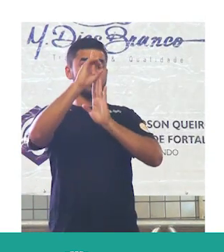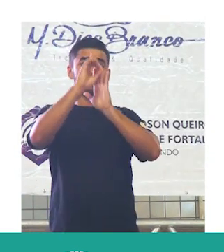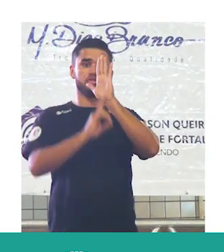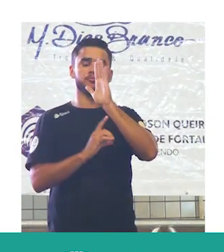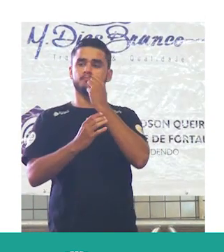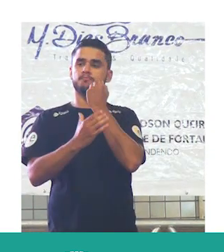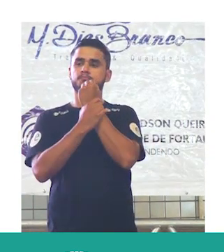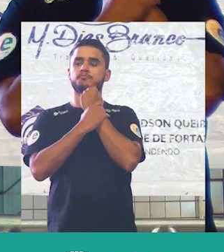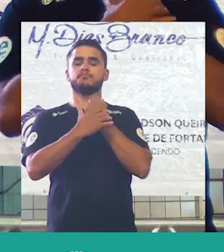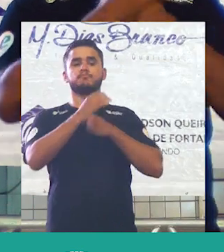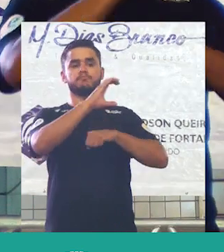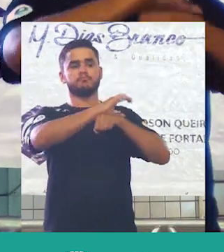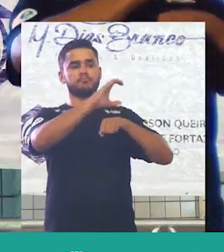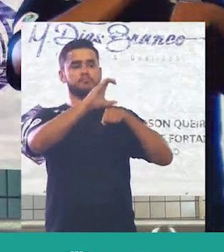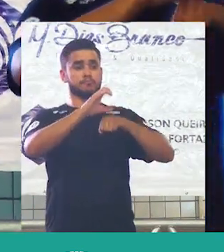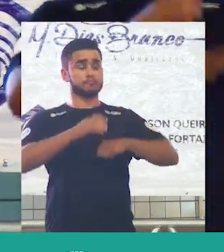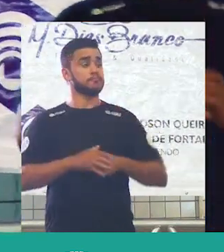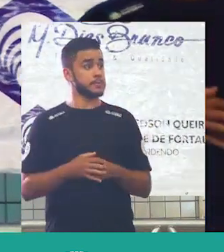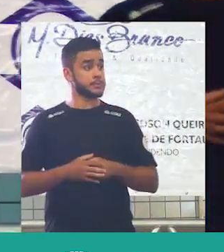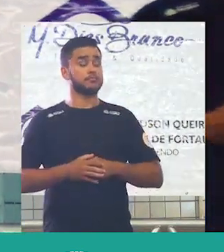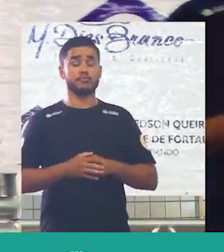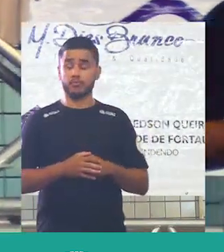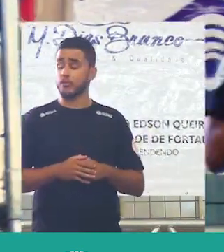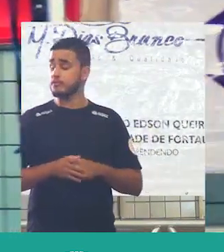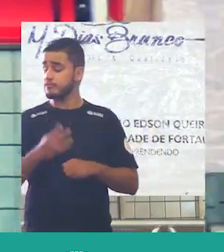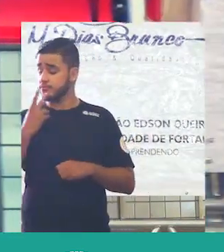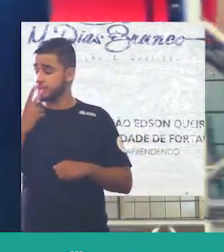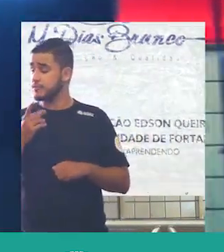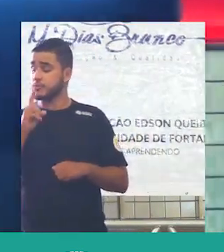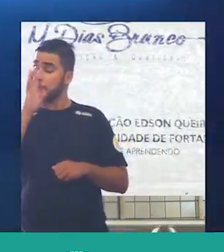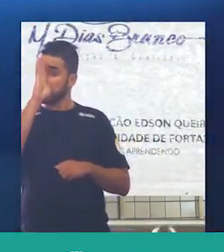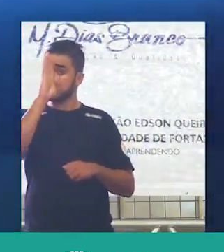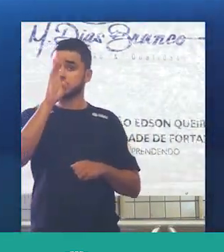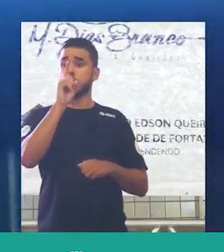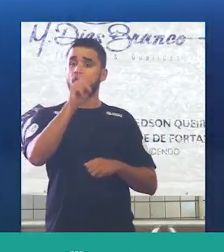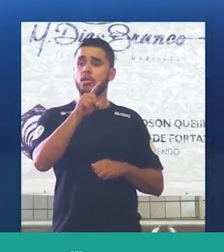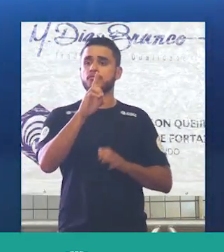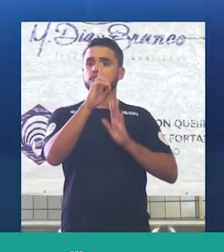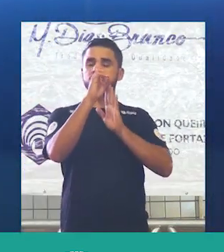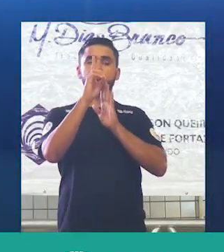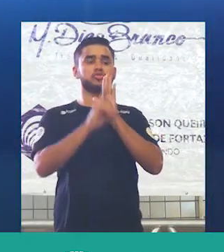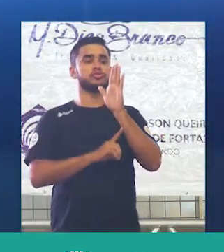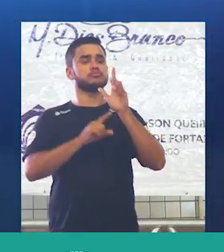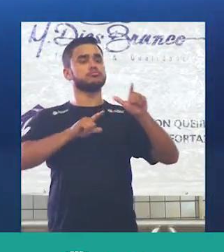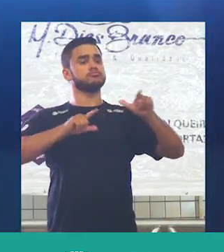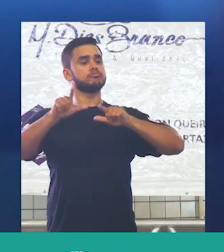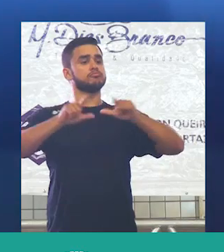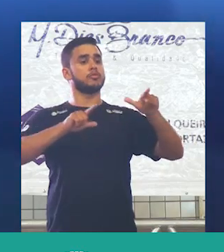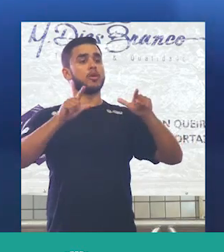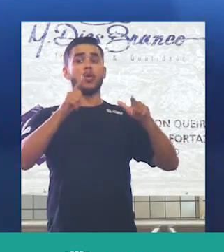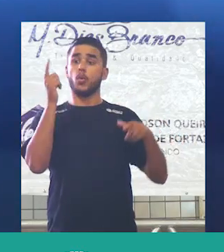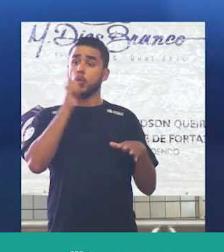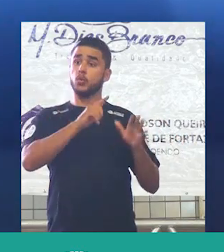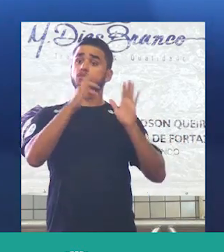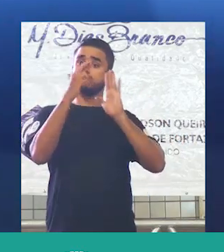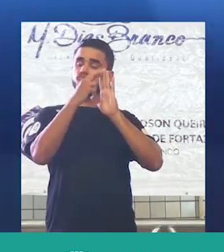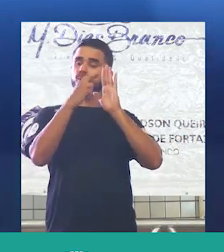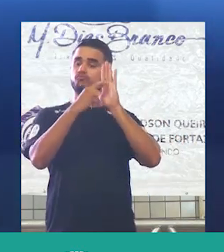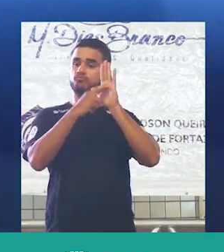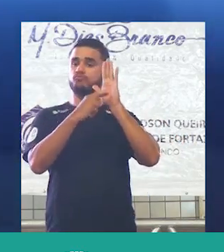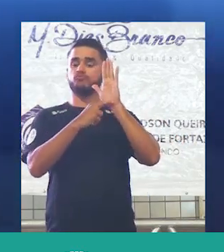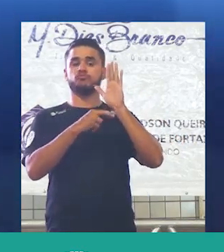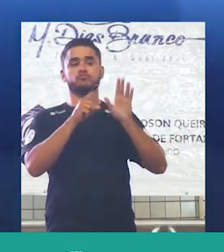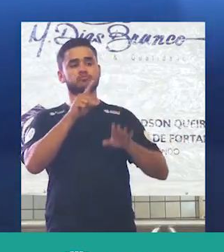direitos garantidos pela Constituição. Onde, inclusive, o direito dos trabalhadores foi ampliado